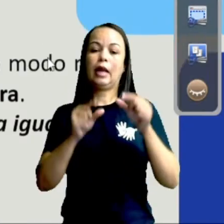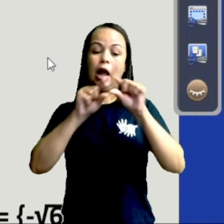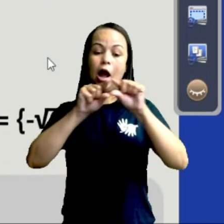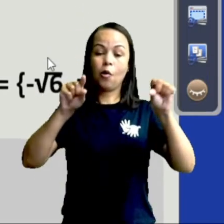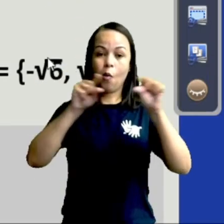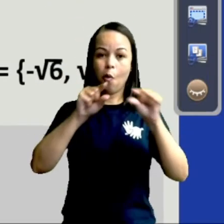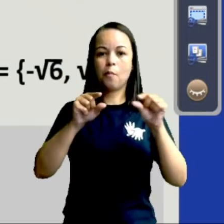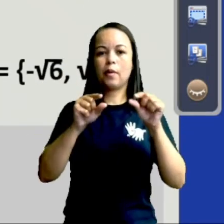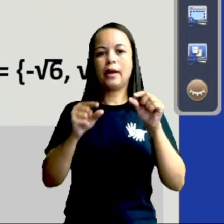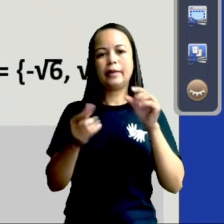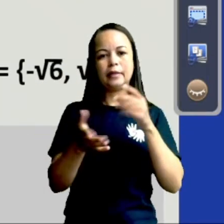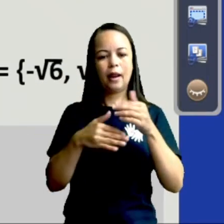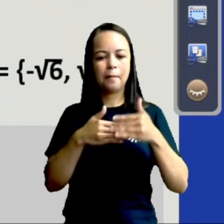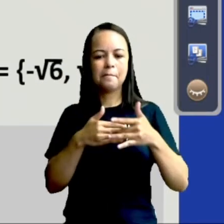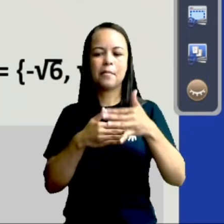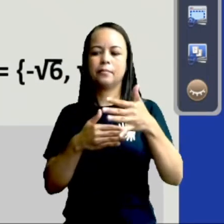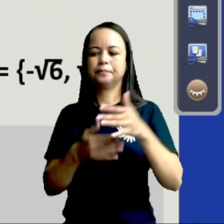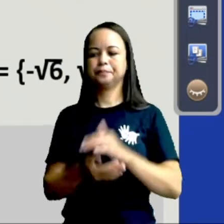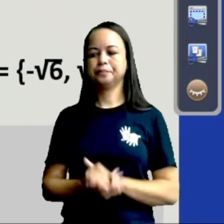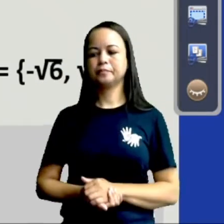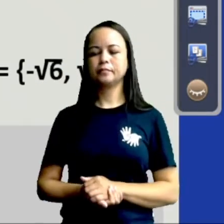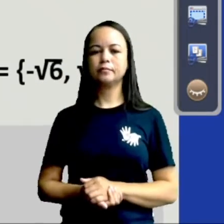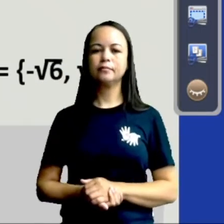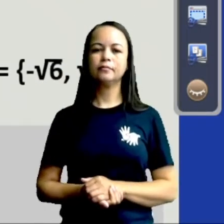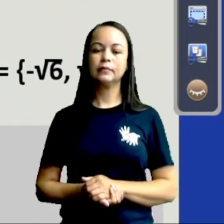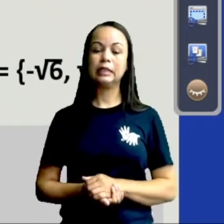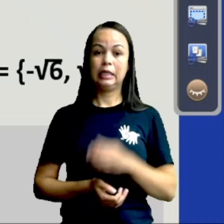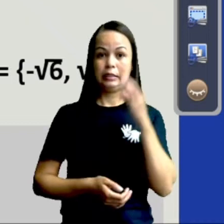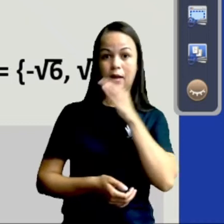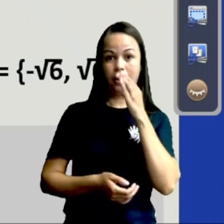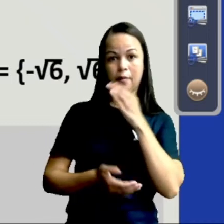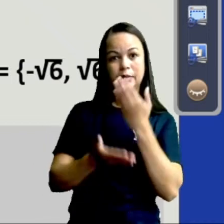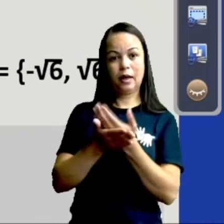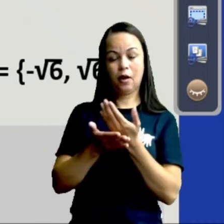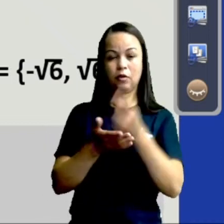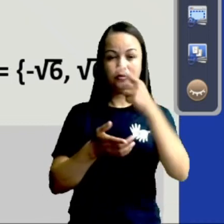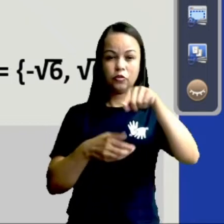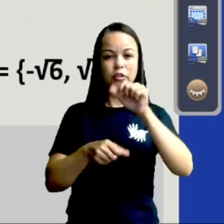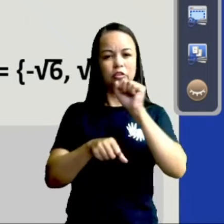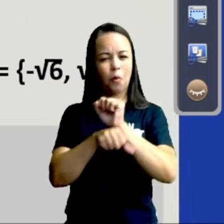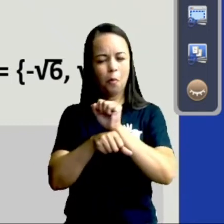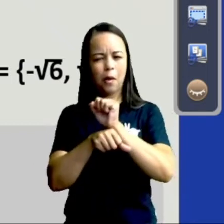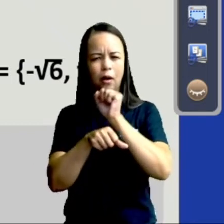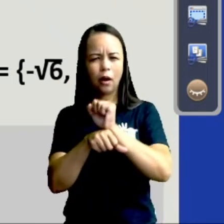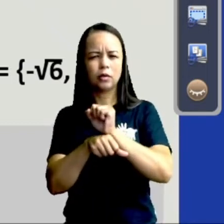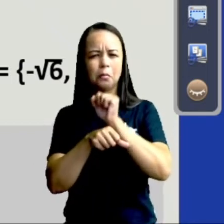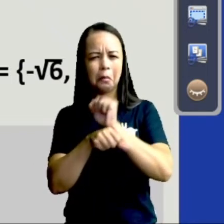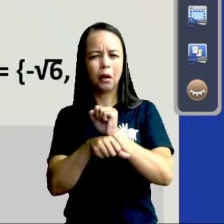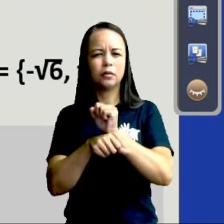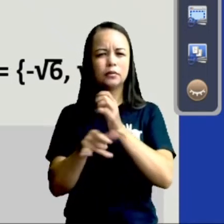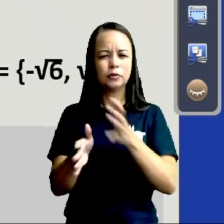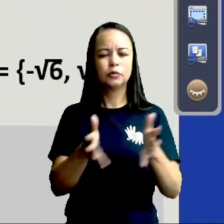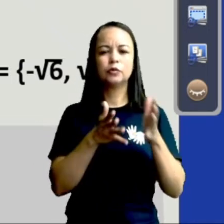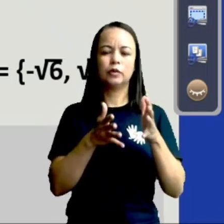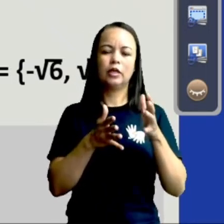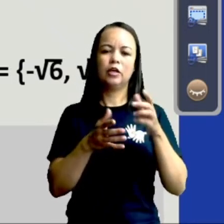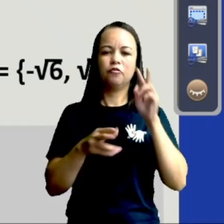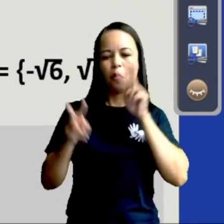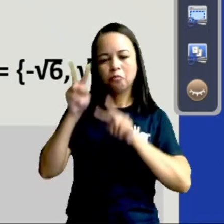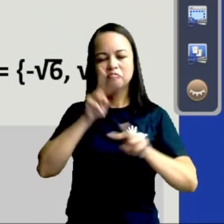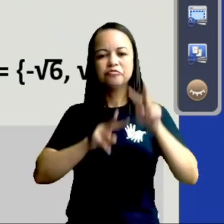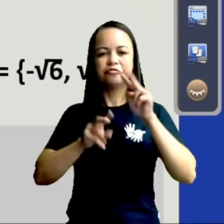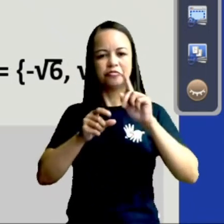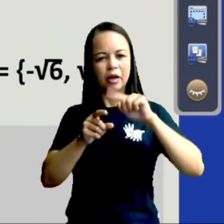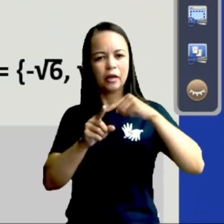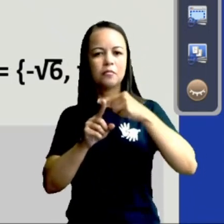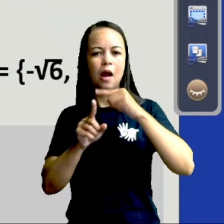tá? Então, bora lá. Tá rápida a aula, vocês vão parando aí, vão revendo quantas vezes for necessário, tá? E